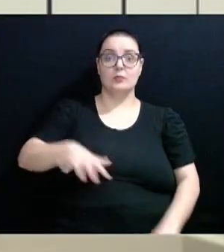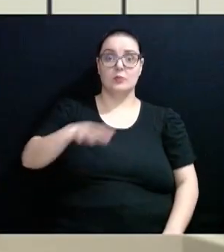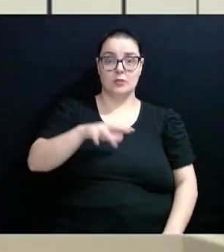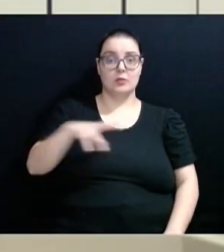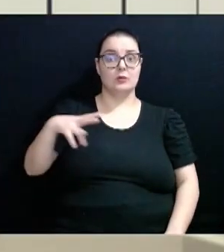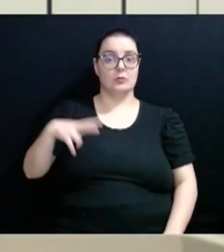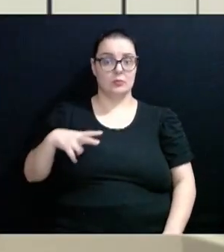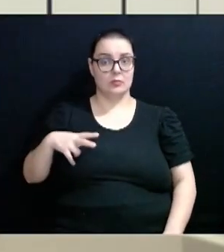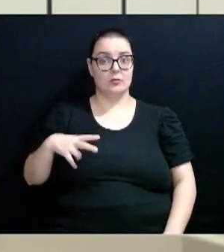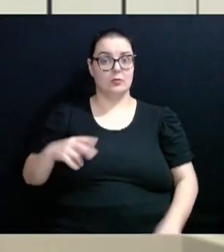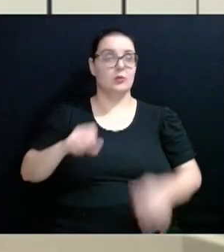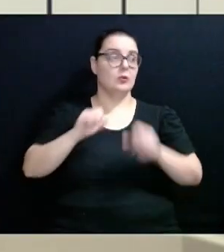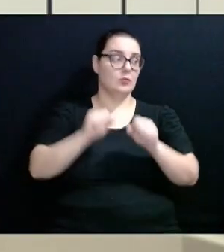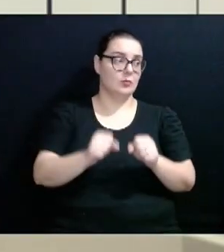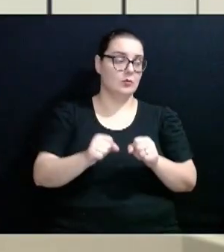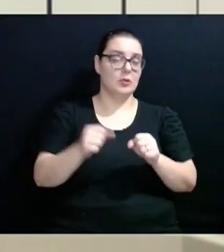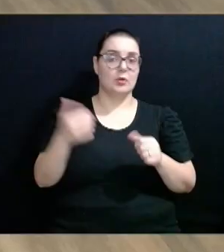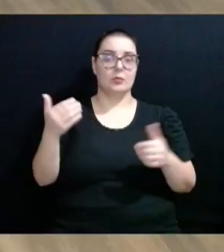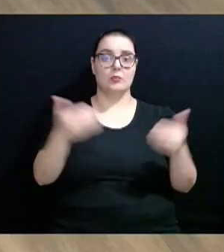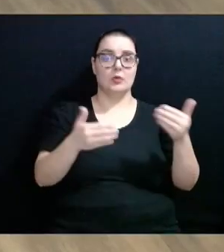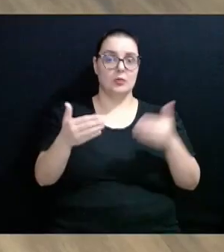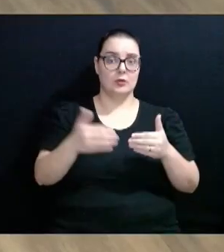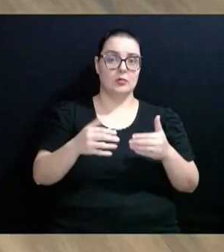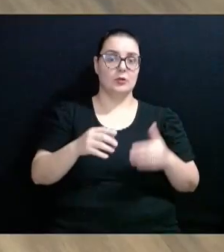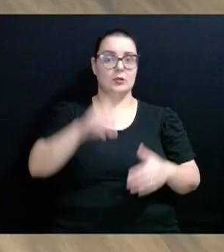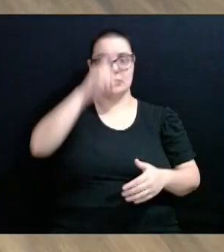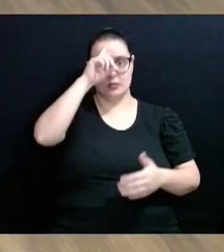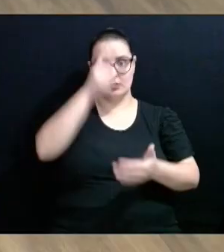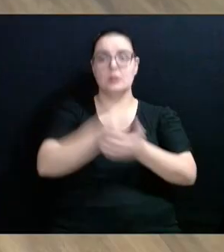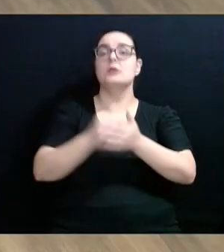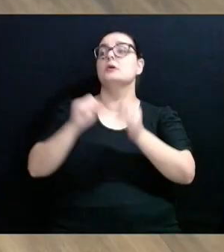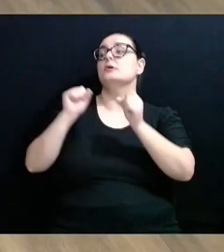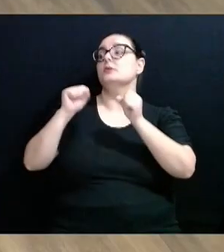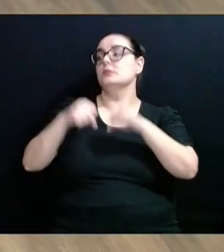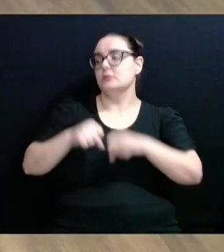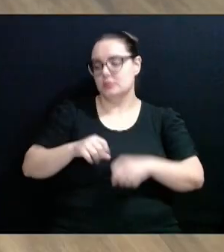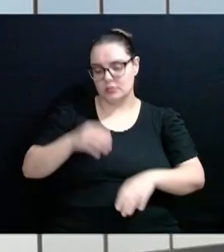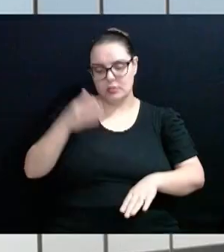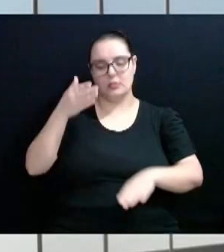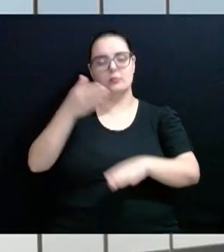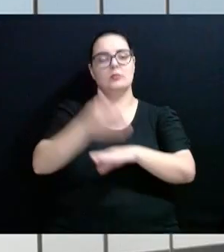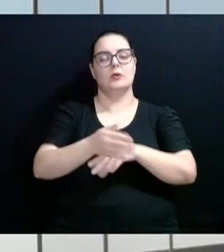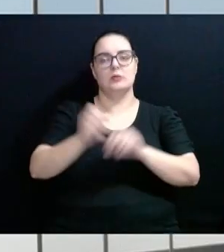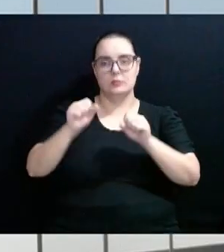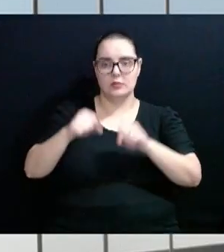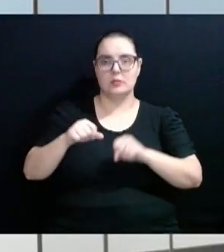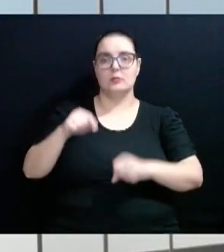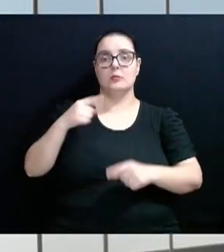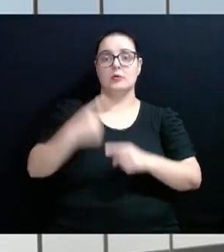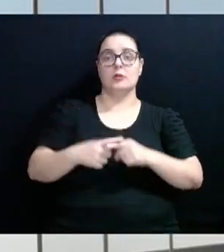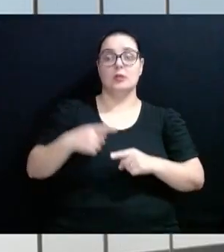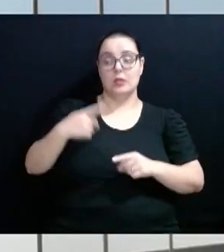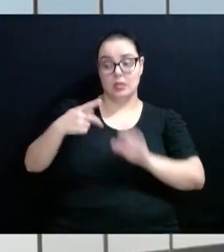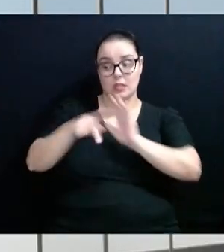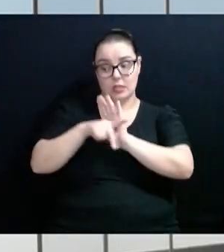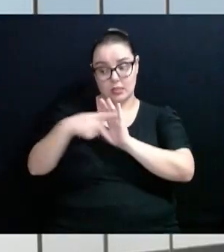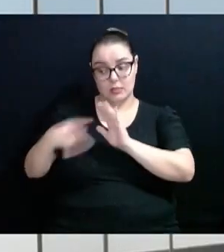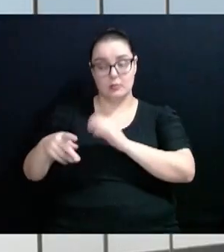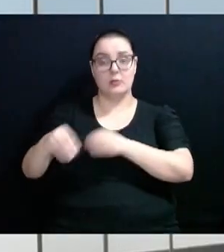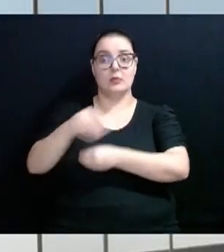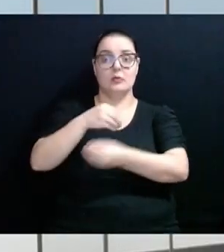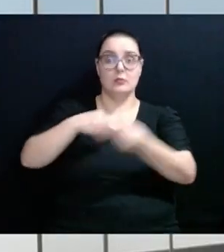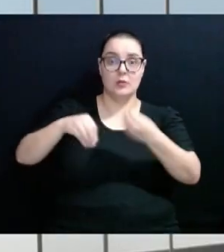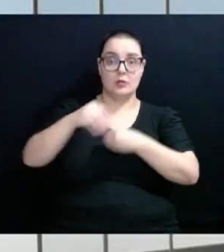poder participar dessas decisões? Participa claramente, porque ele está envolvido em todos esses estudos.